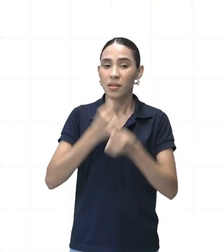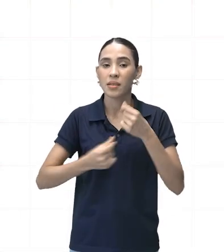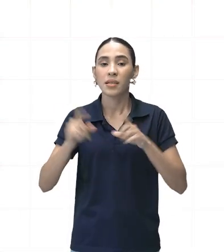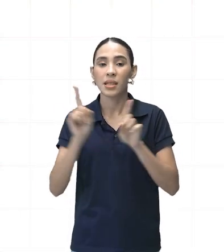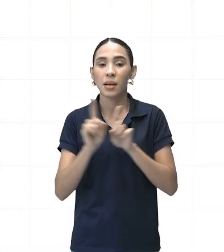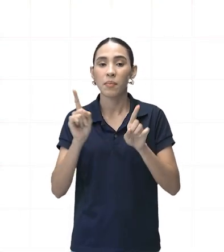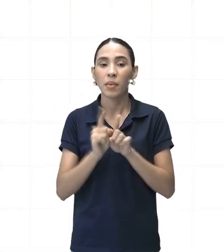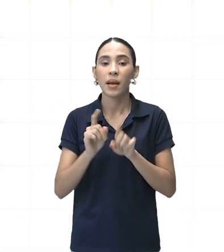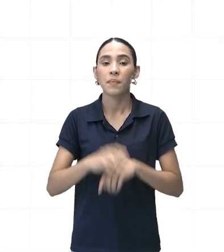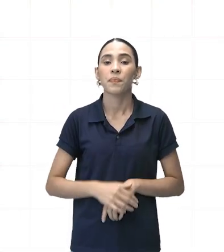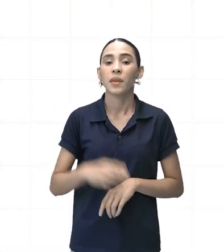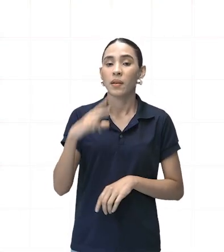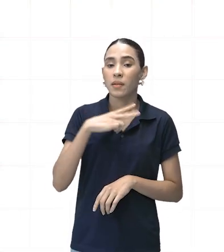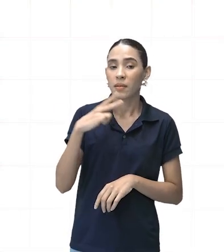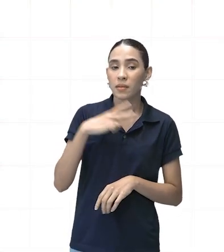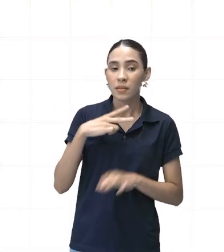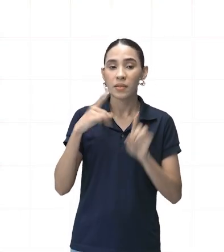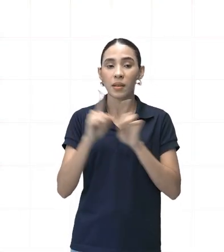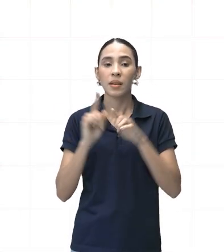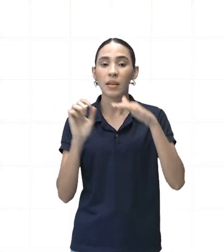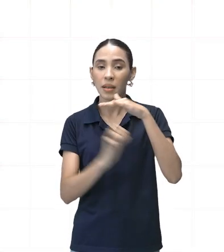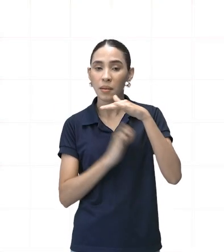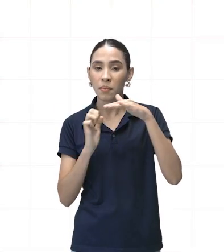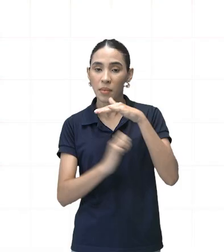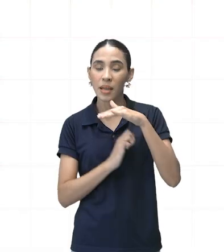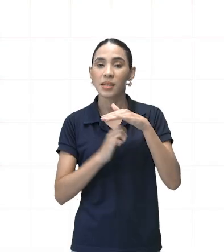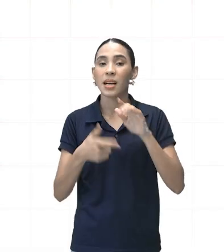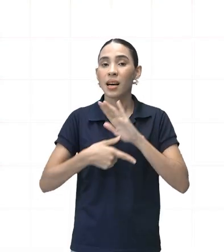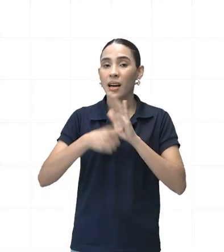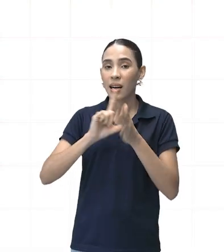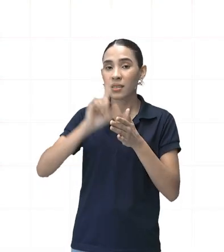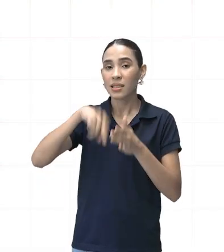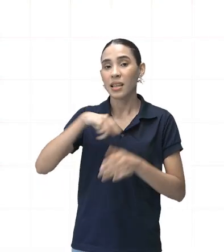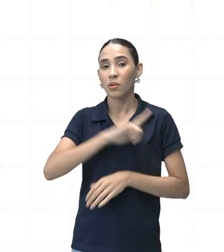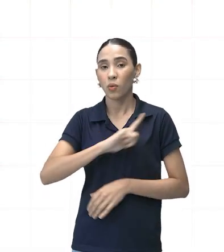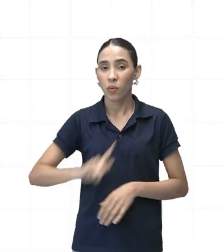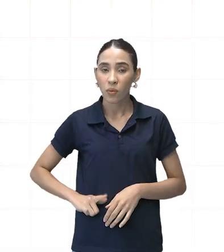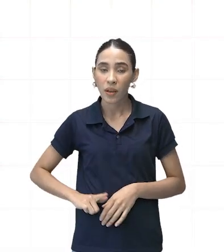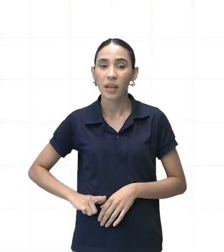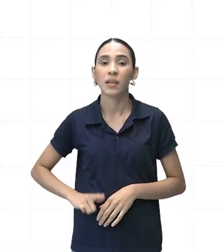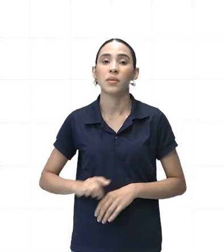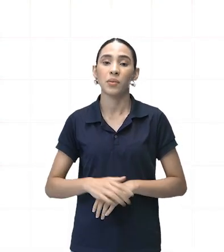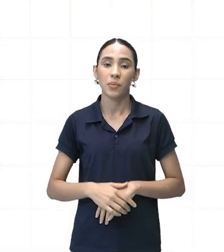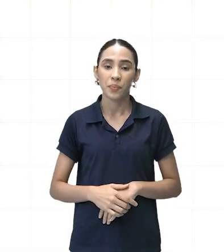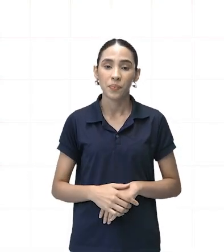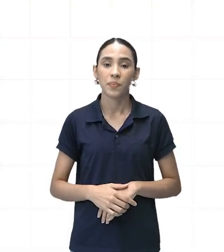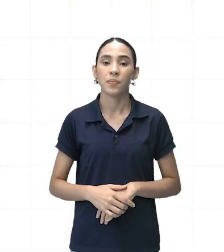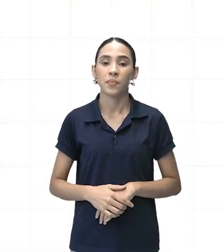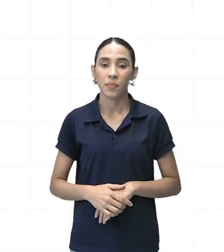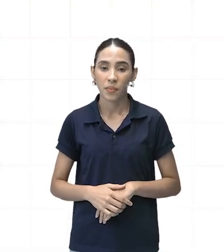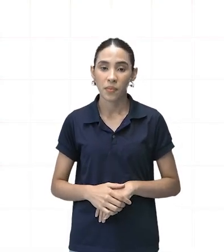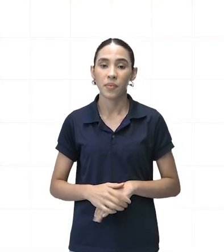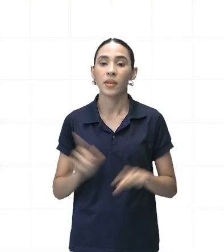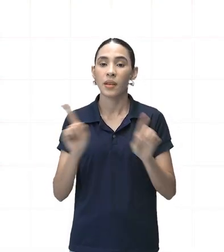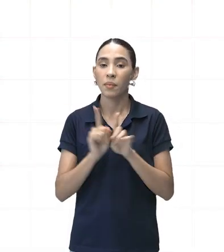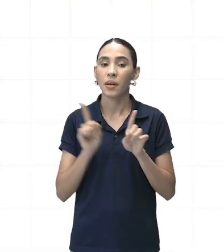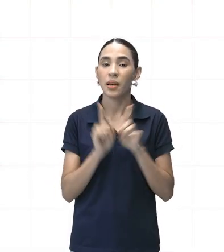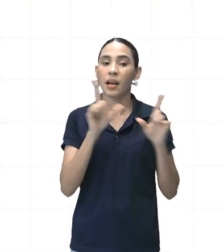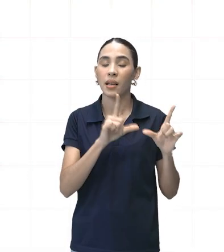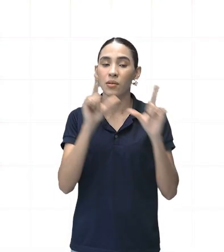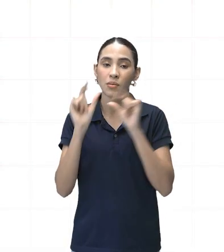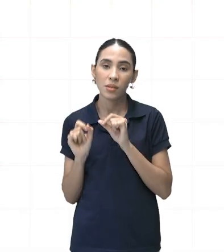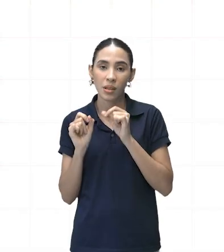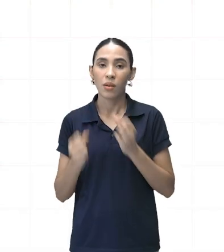a privatização das empresas que até então eram estatais, pertenciam ao governo, a